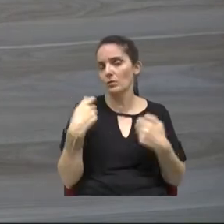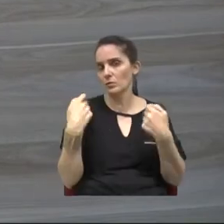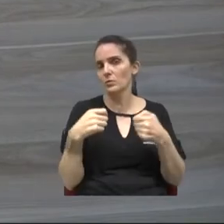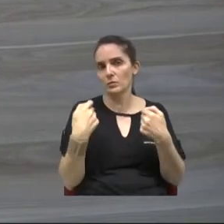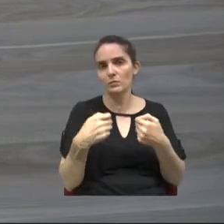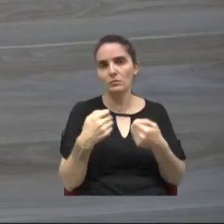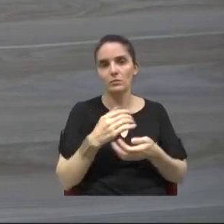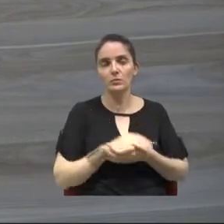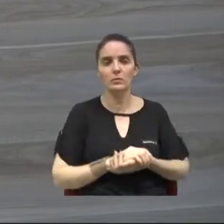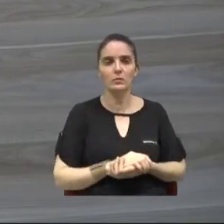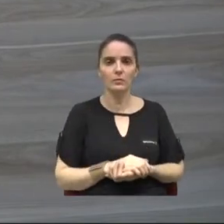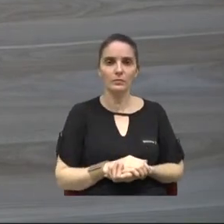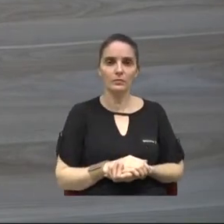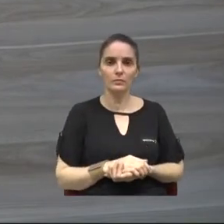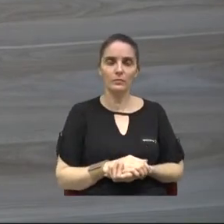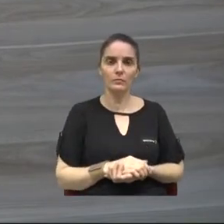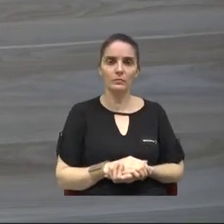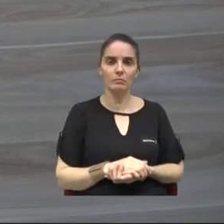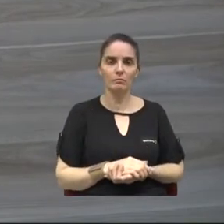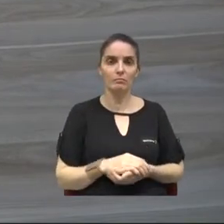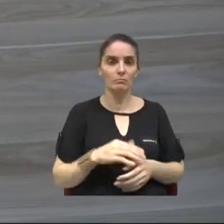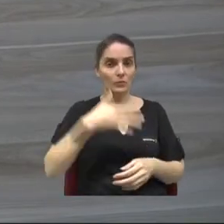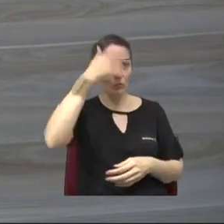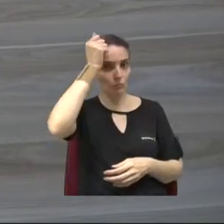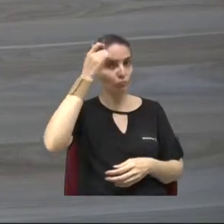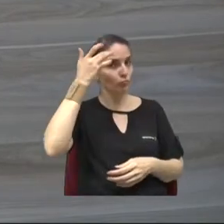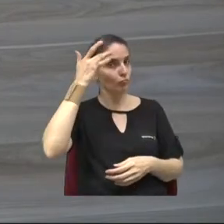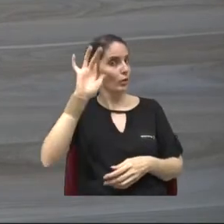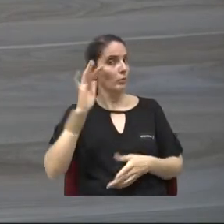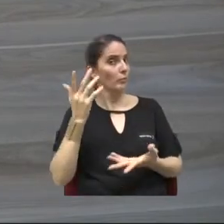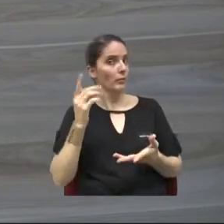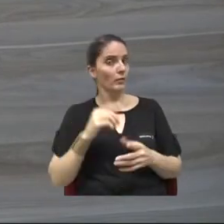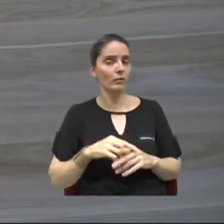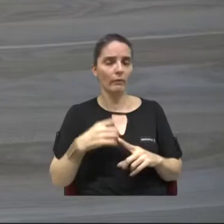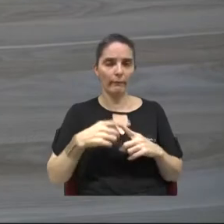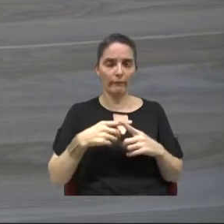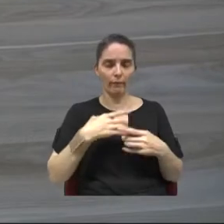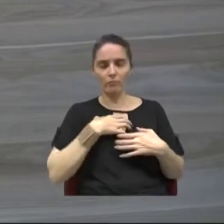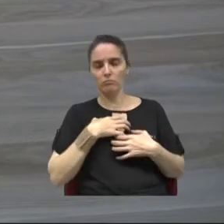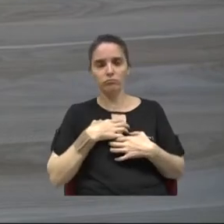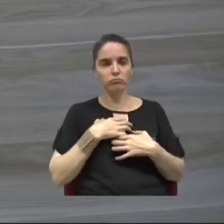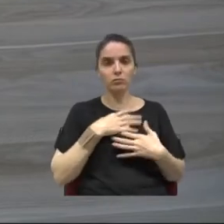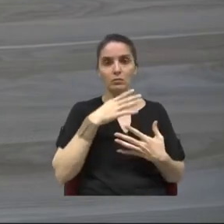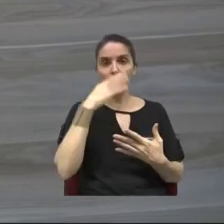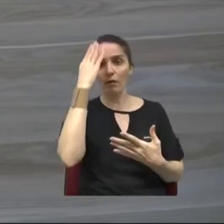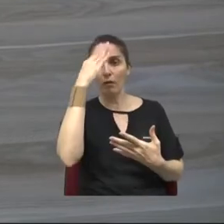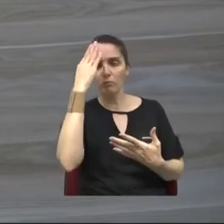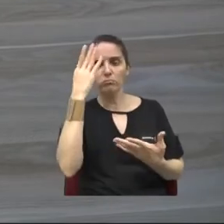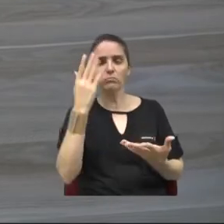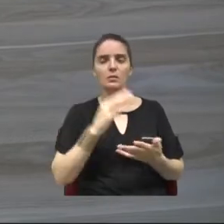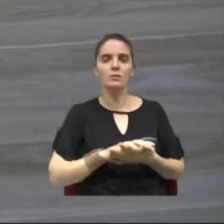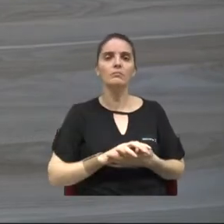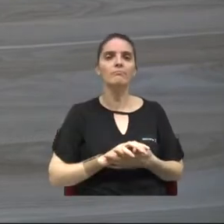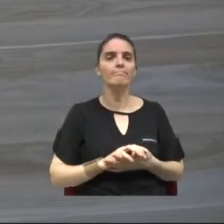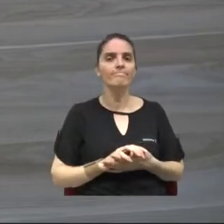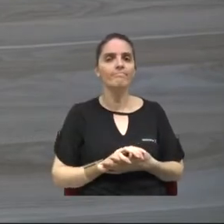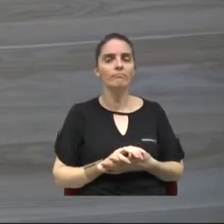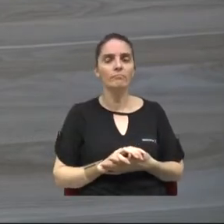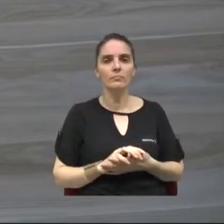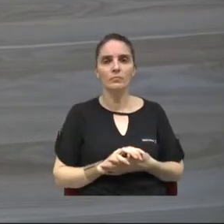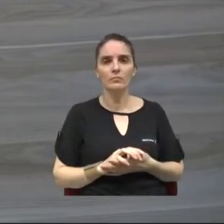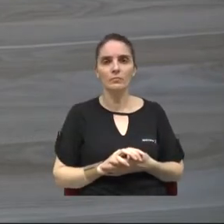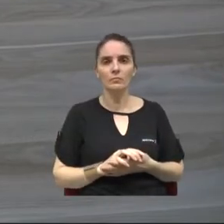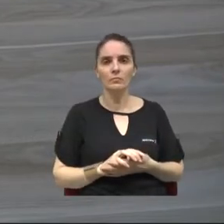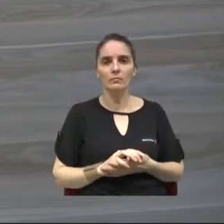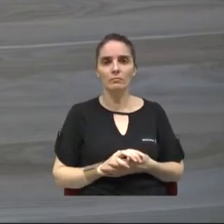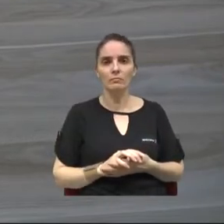tinha deficiência de hormônios e eu não sabia por que eu estava passando mal. E era por deficiência de hormônios da tireoide. É um